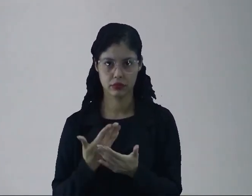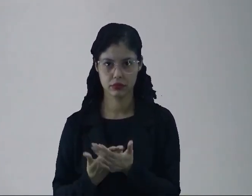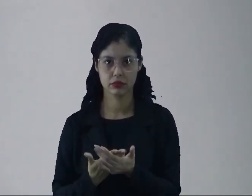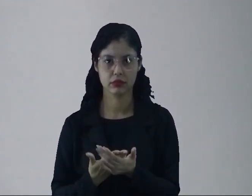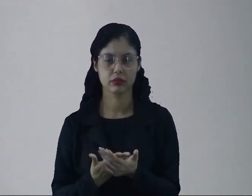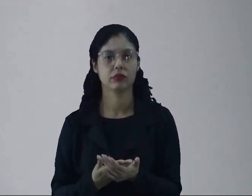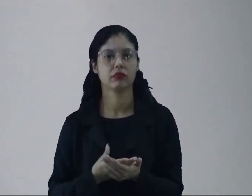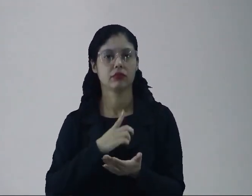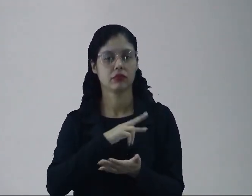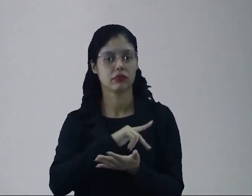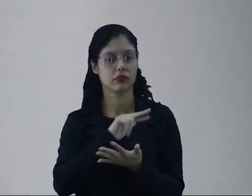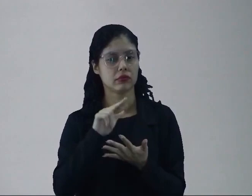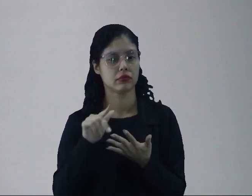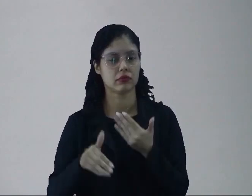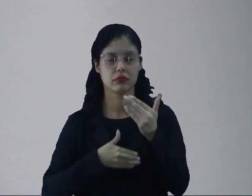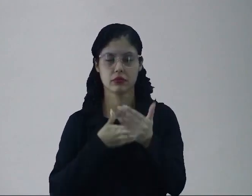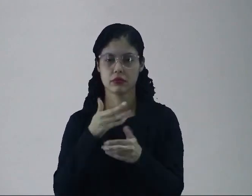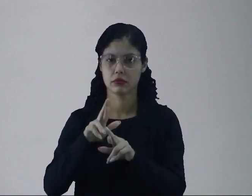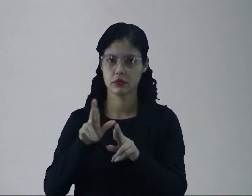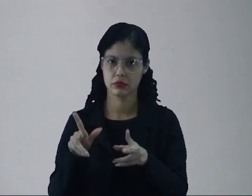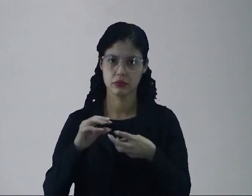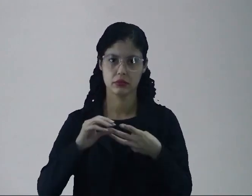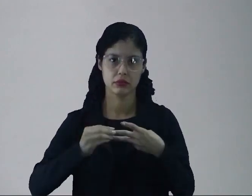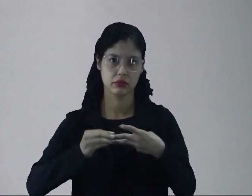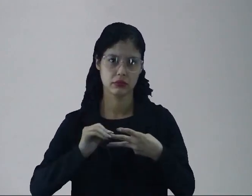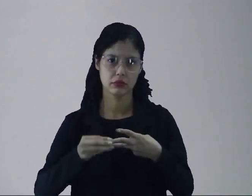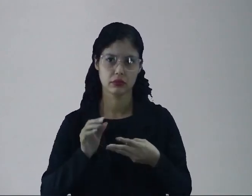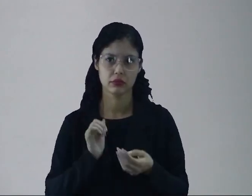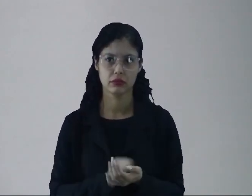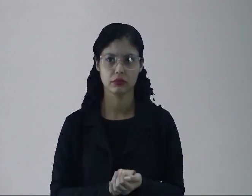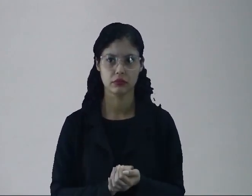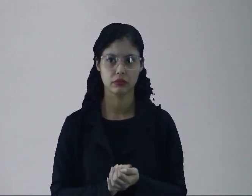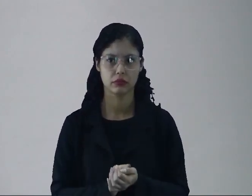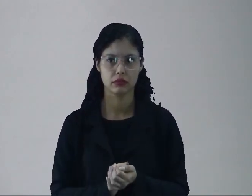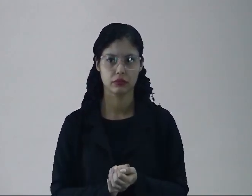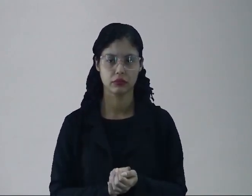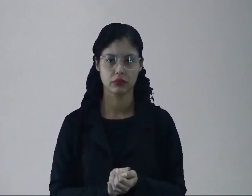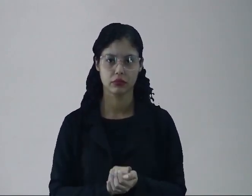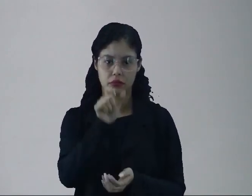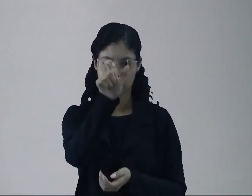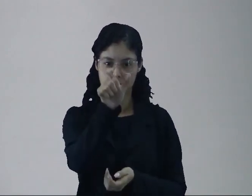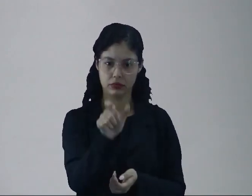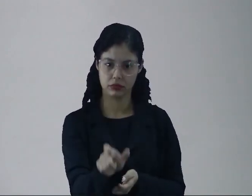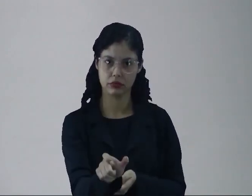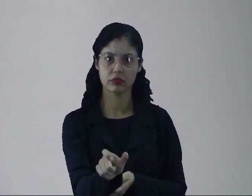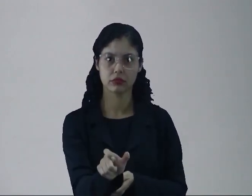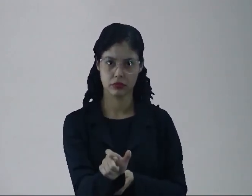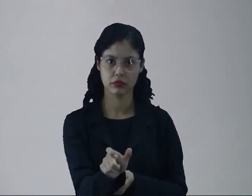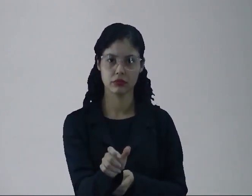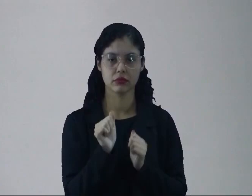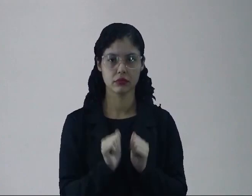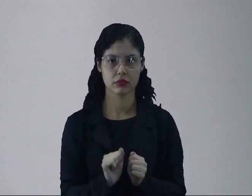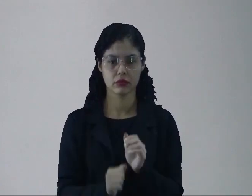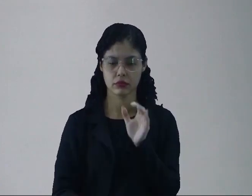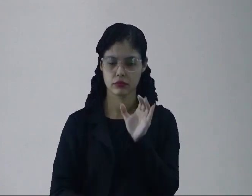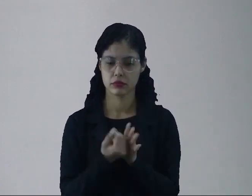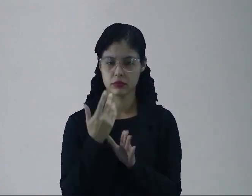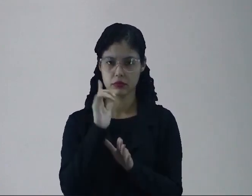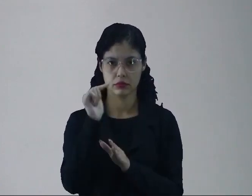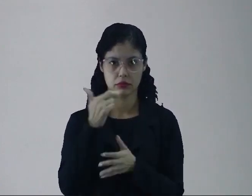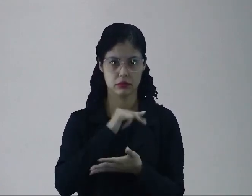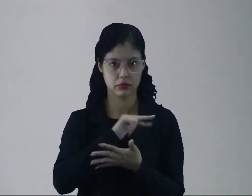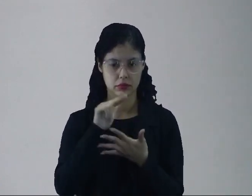estudo, a gente tem vários processos de diferenciação celular. Então, por exemplo, uma célula tronco, que é uma célula primordial, ela pode dar origem lá